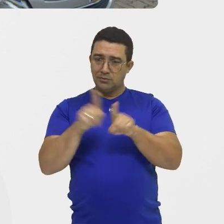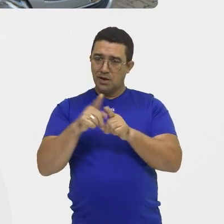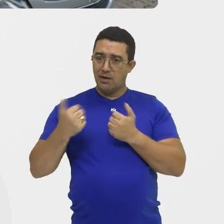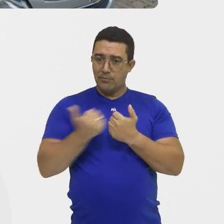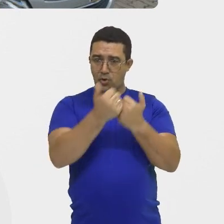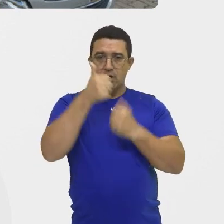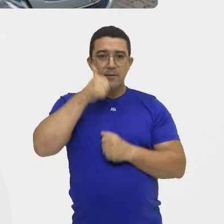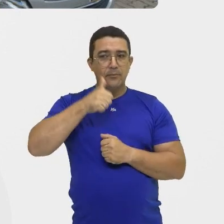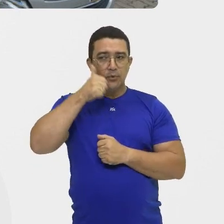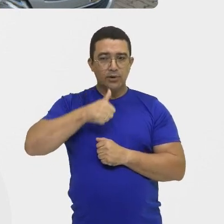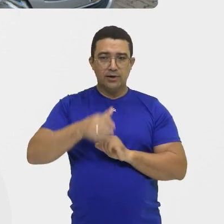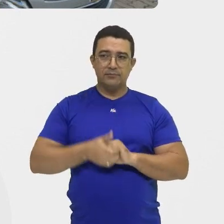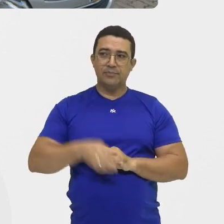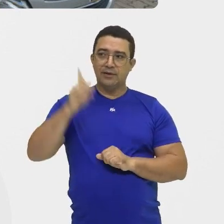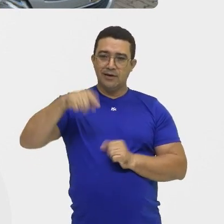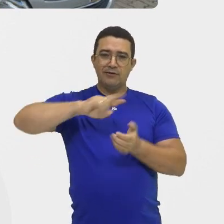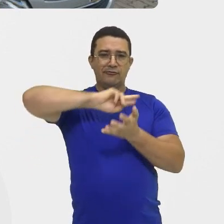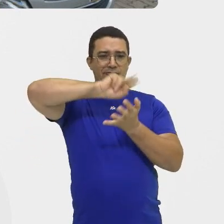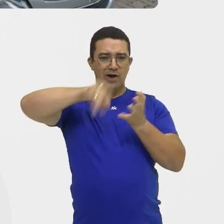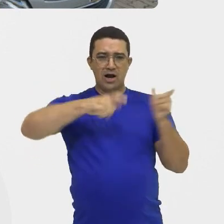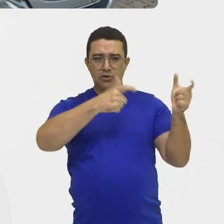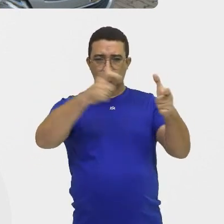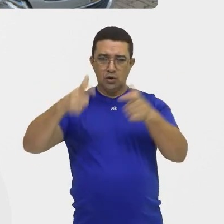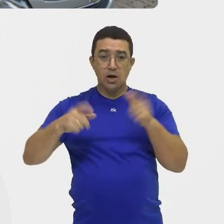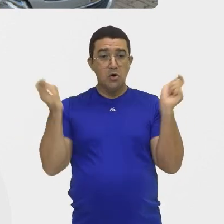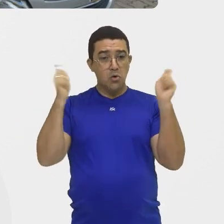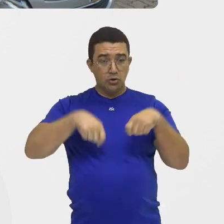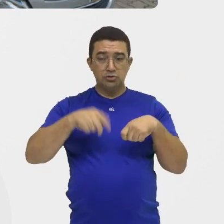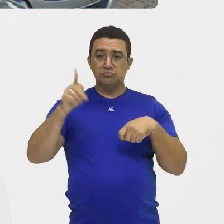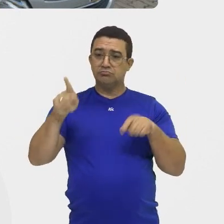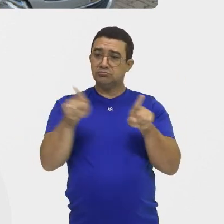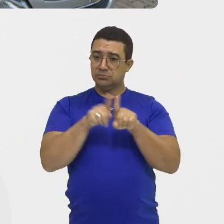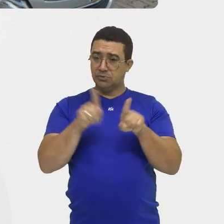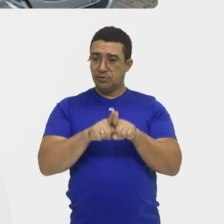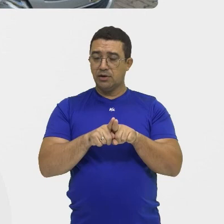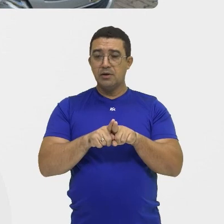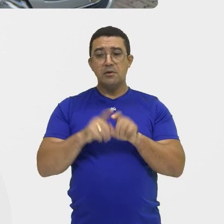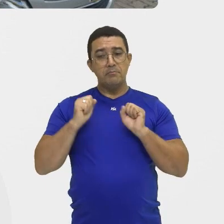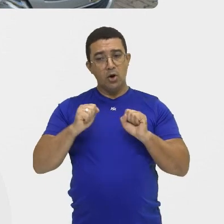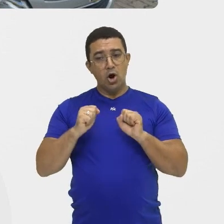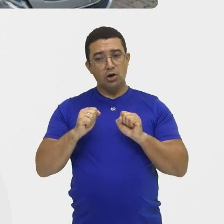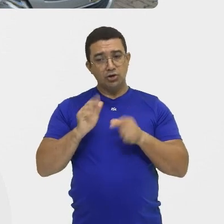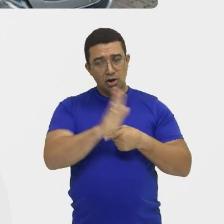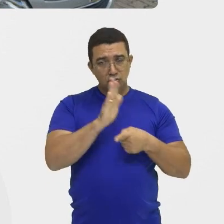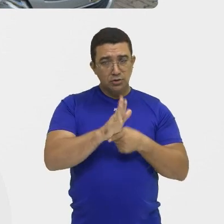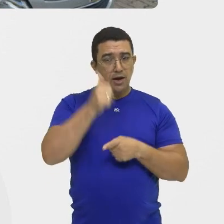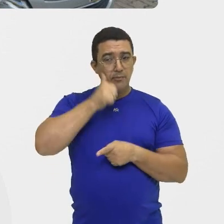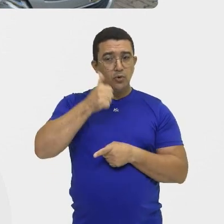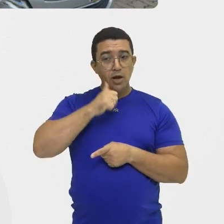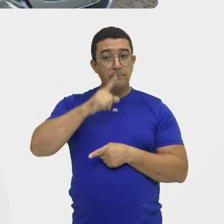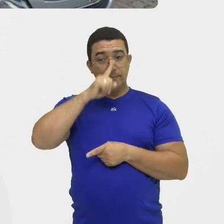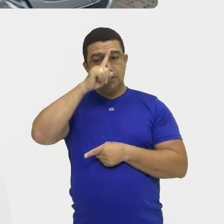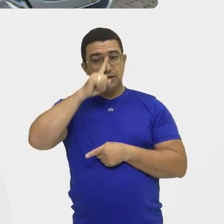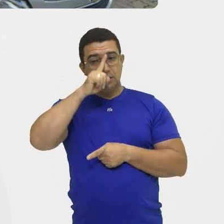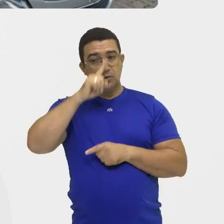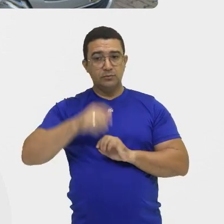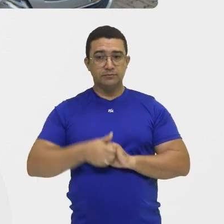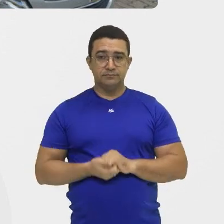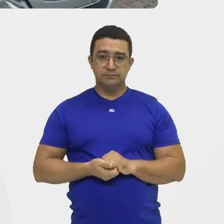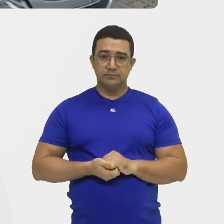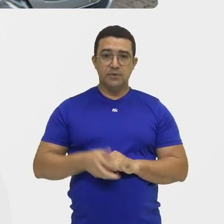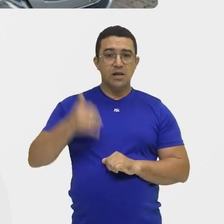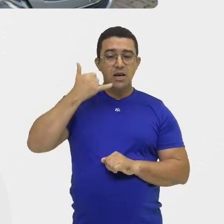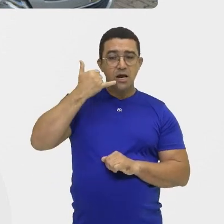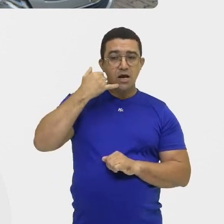mulheres, são vários os locais onde se pode atender a mulher nessa situação de risco. A ligação para o